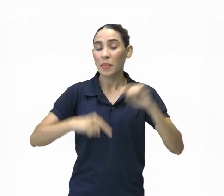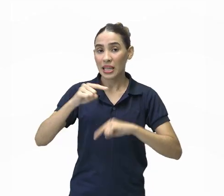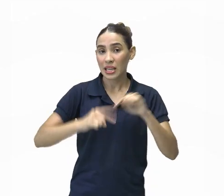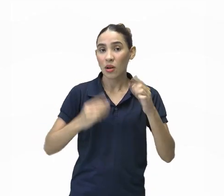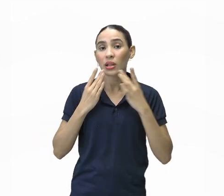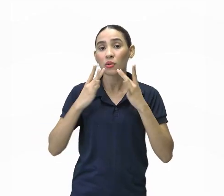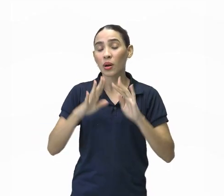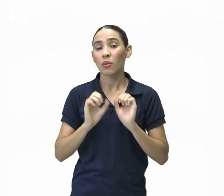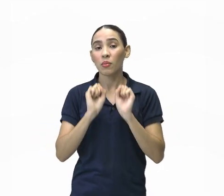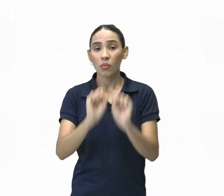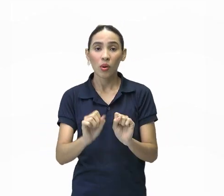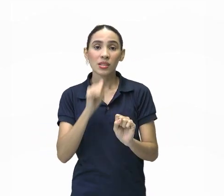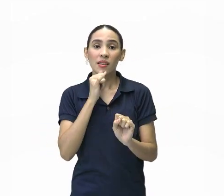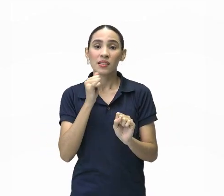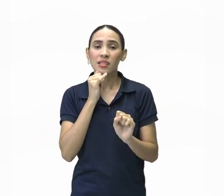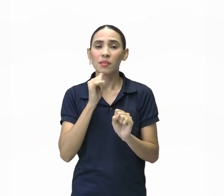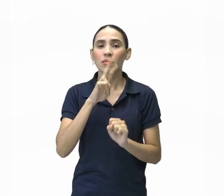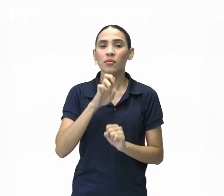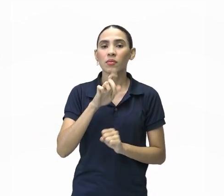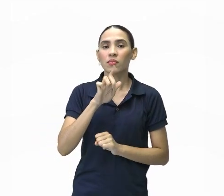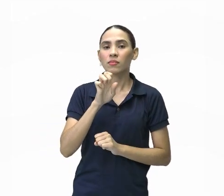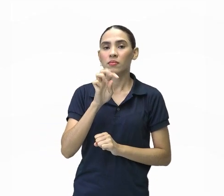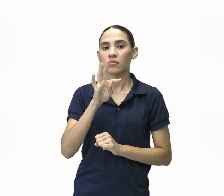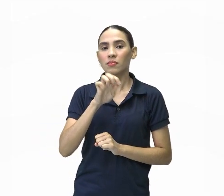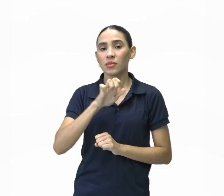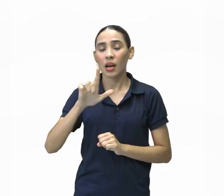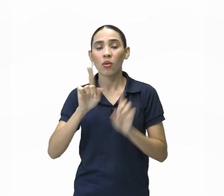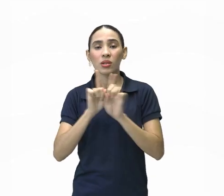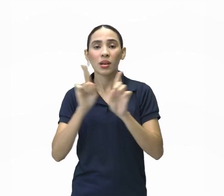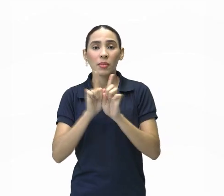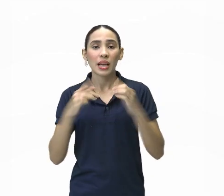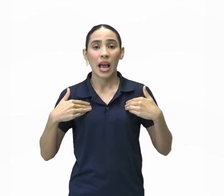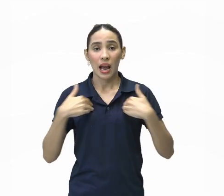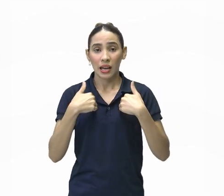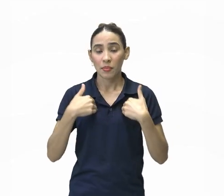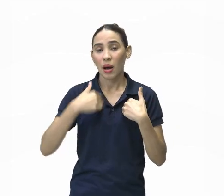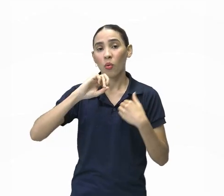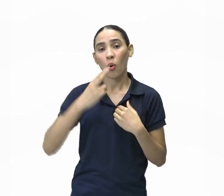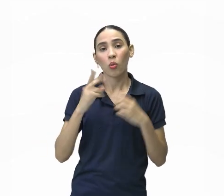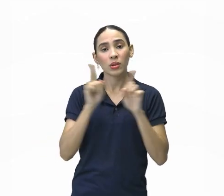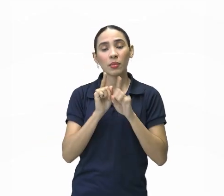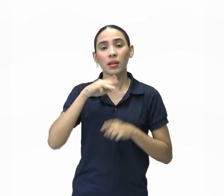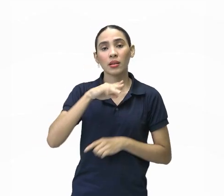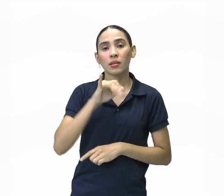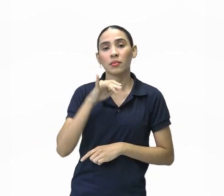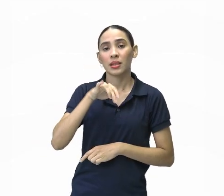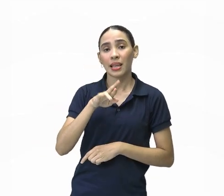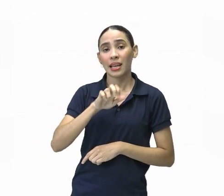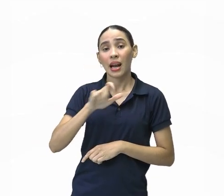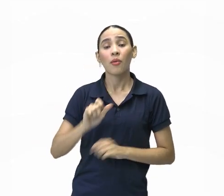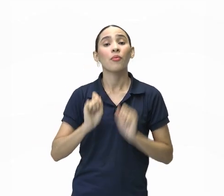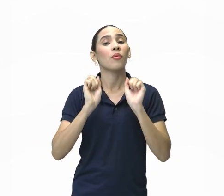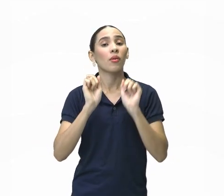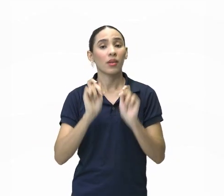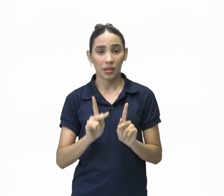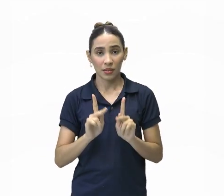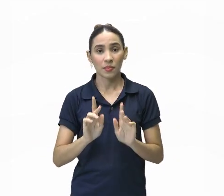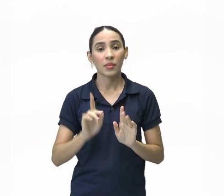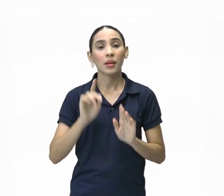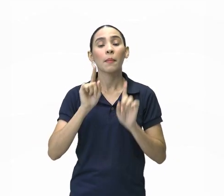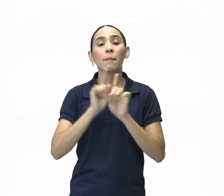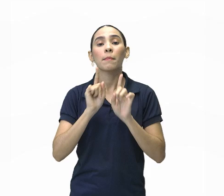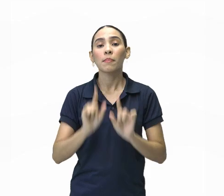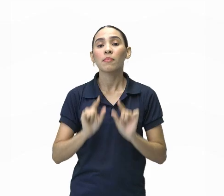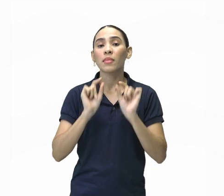naturais podem ser de origem vegetal, animal ou mineral. Ok, para